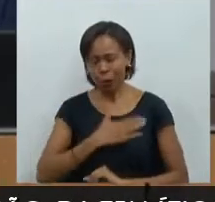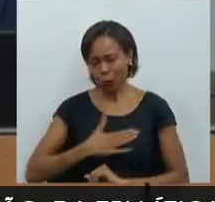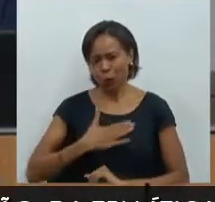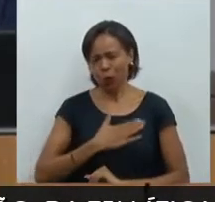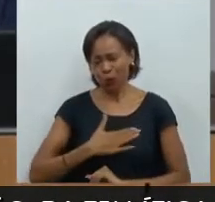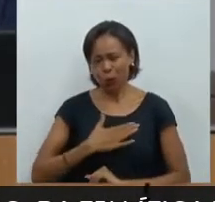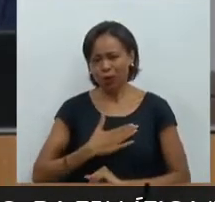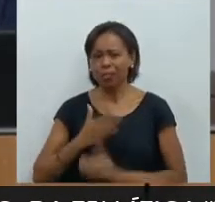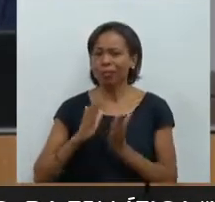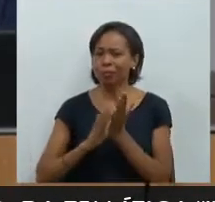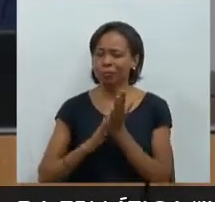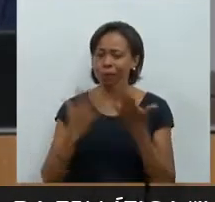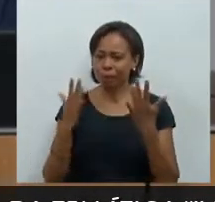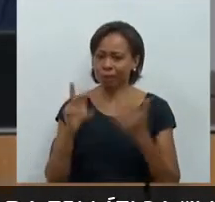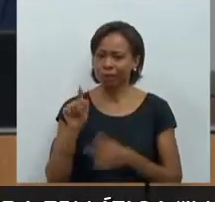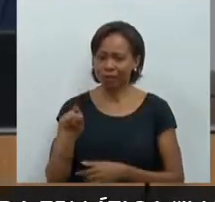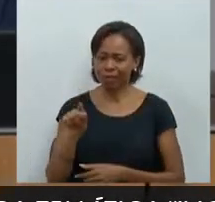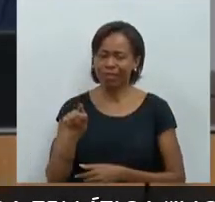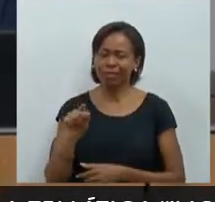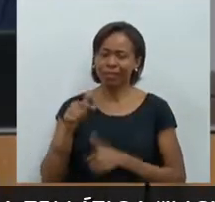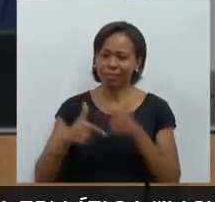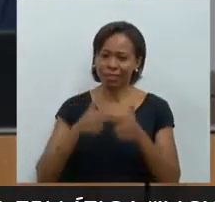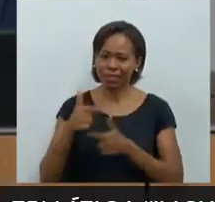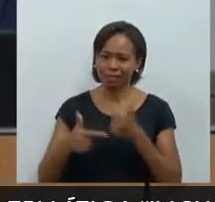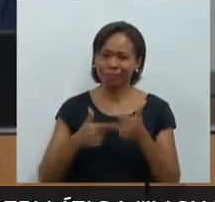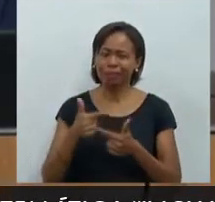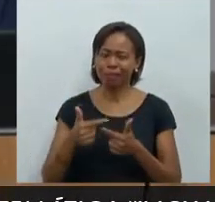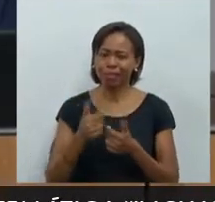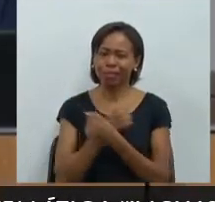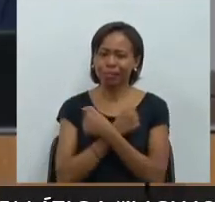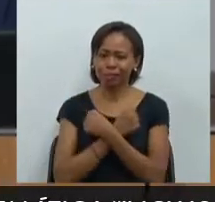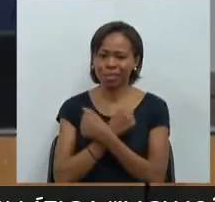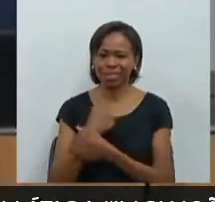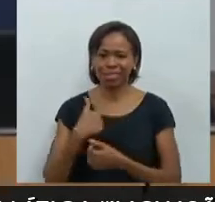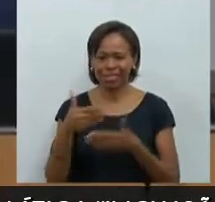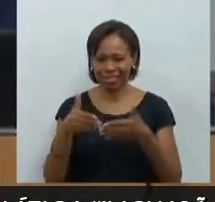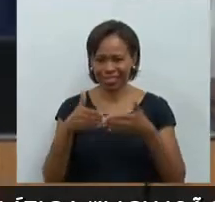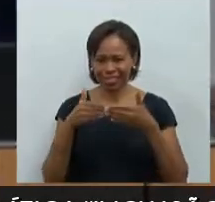Vossa Excelência pelo trabalho e boa condução. Um abraço, me dê licença.